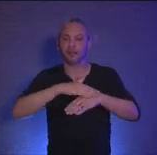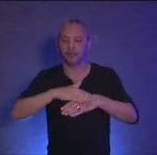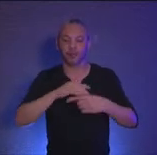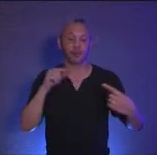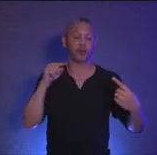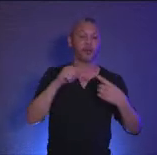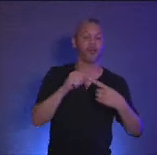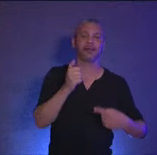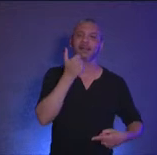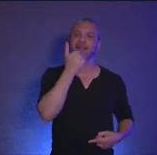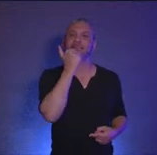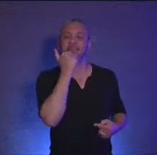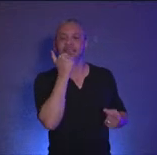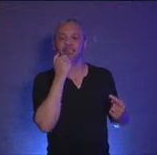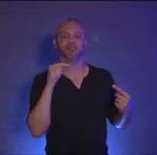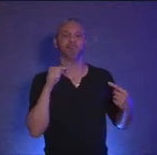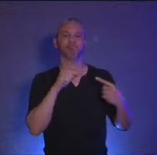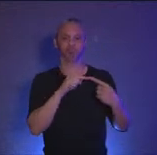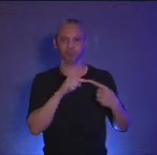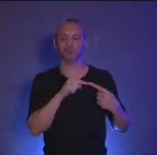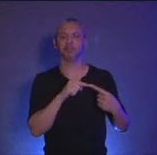ciência.